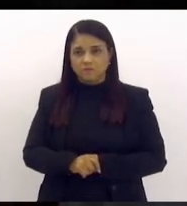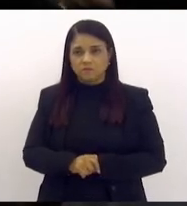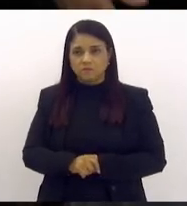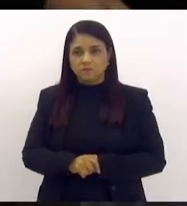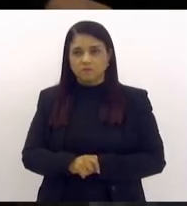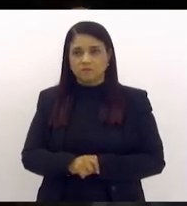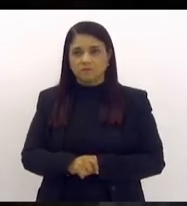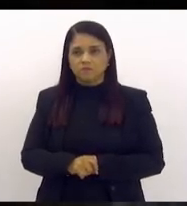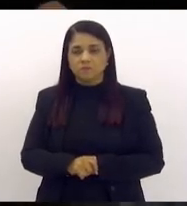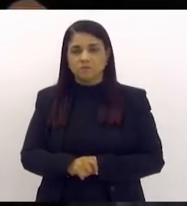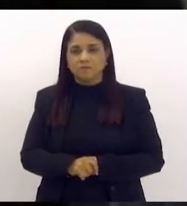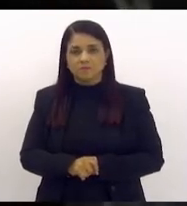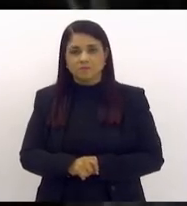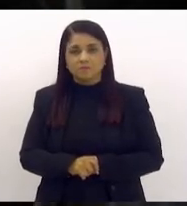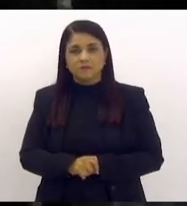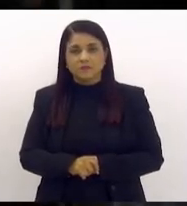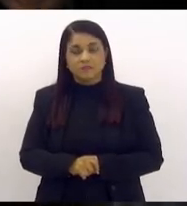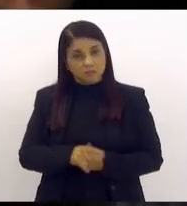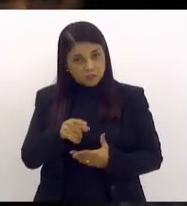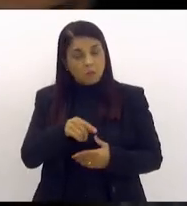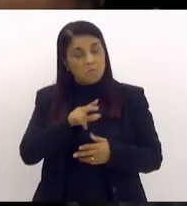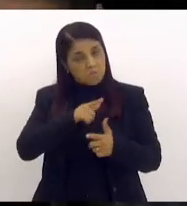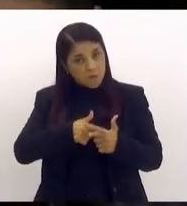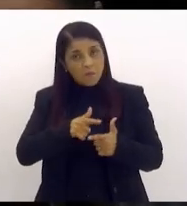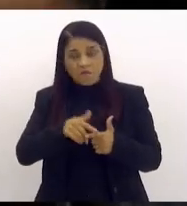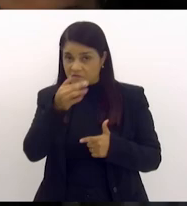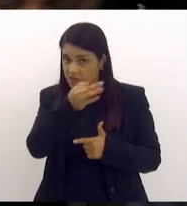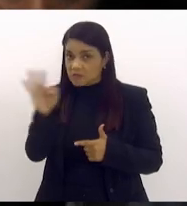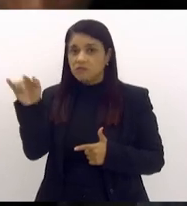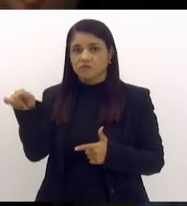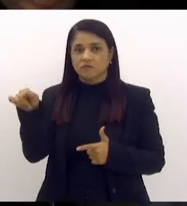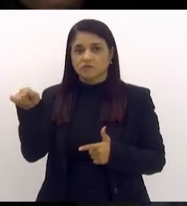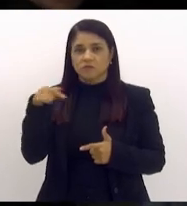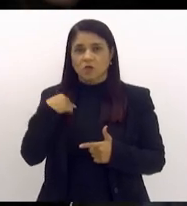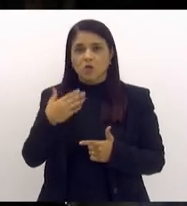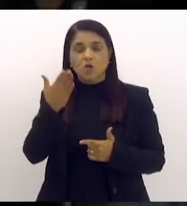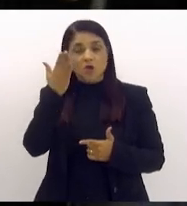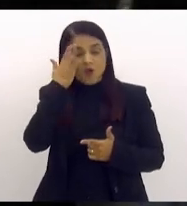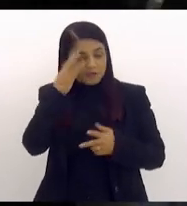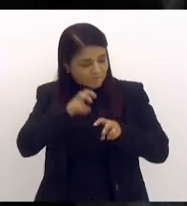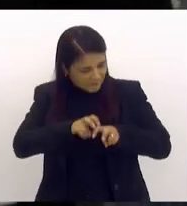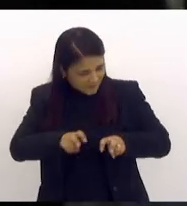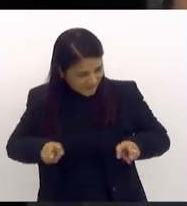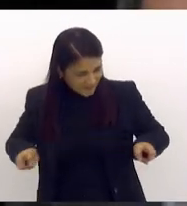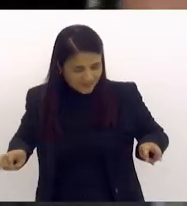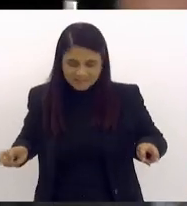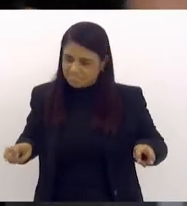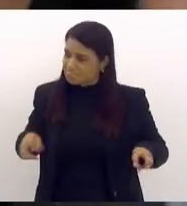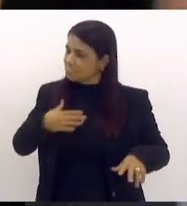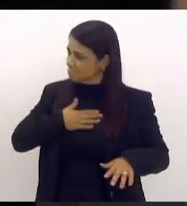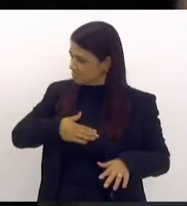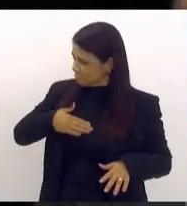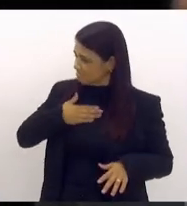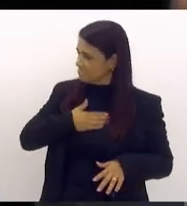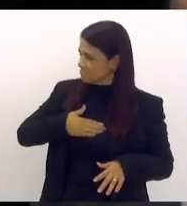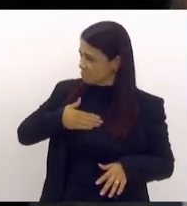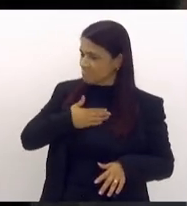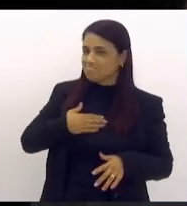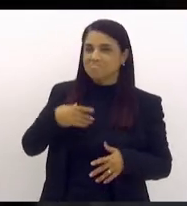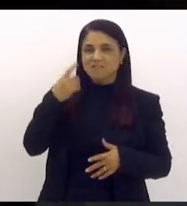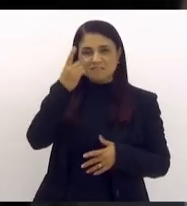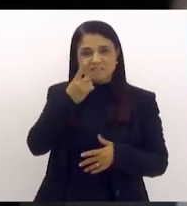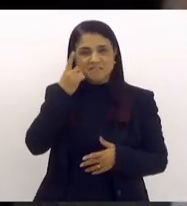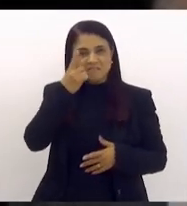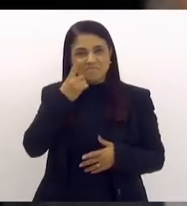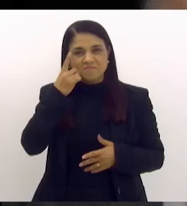estado Isso é uma questão Federativa muito de ver a composição dessa mesa que nós temos deputados dos mais largo